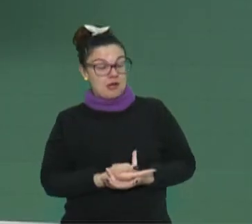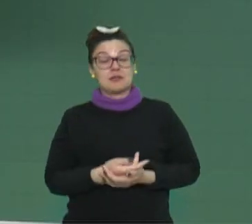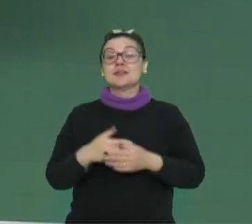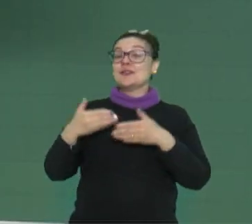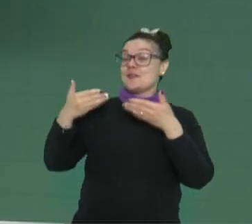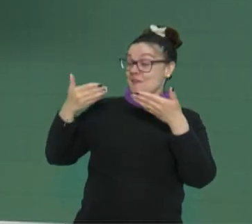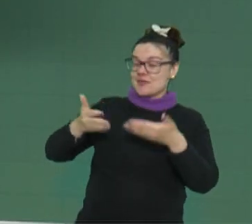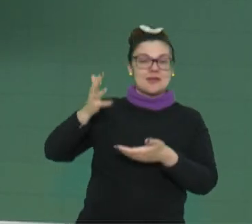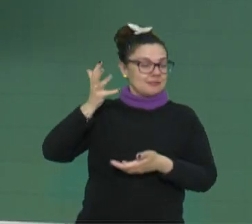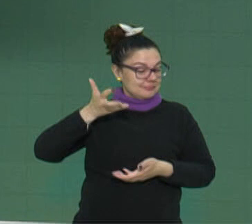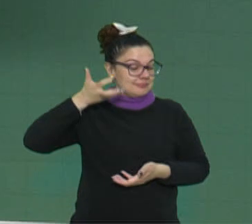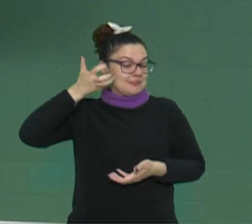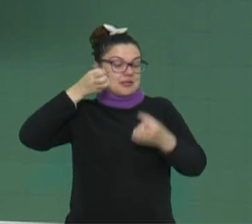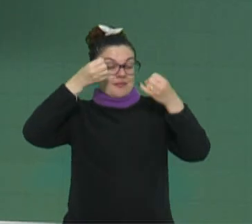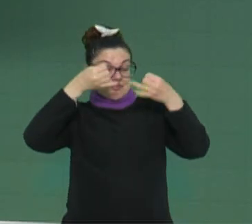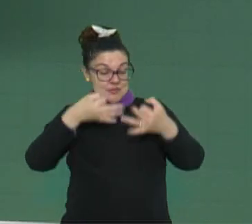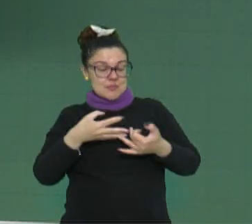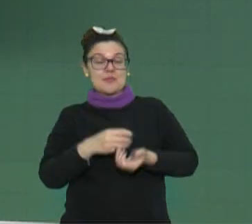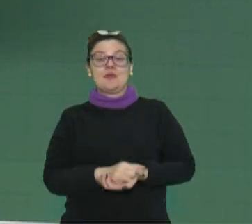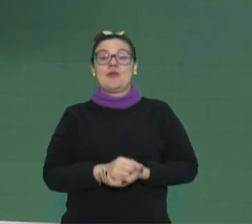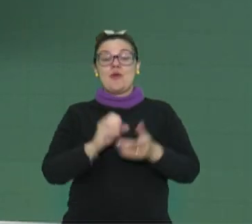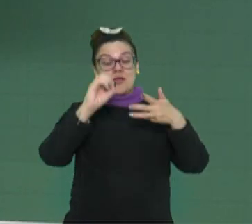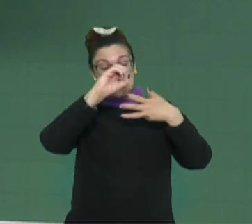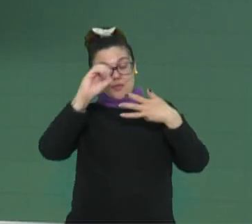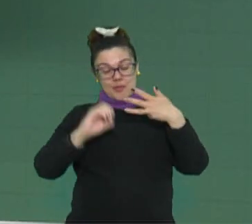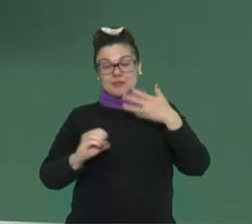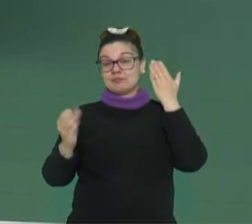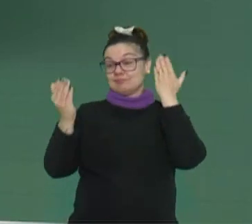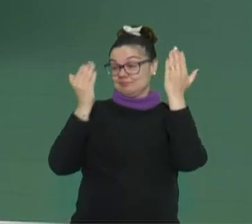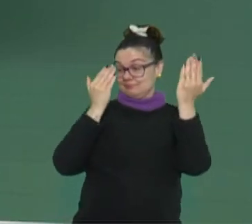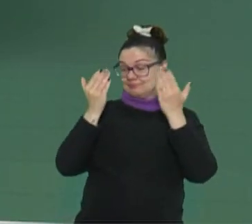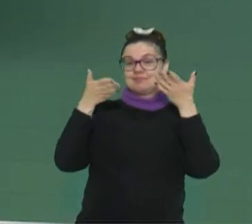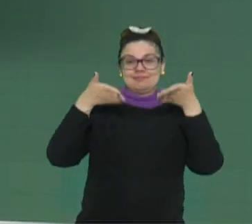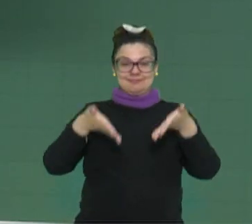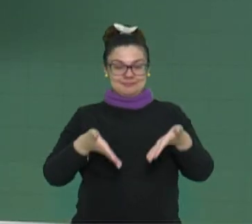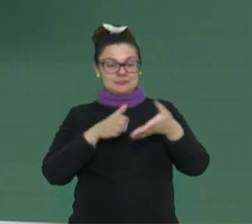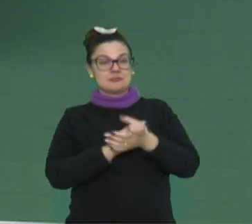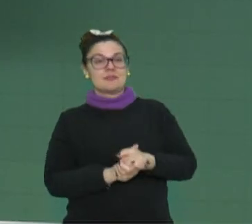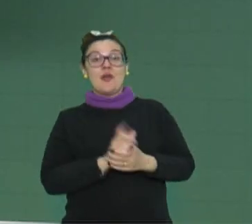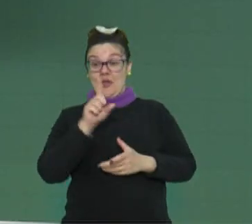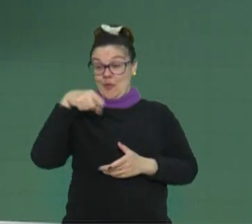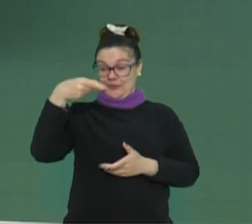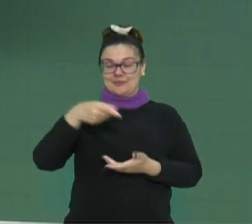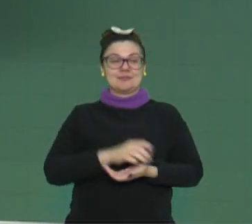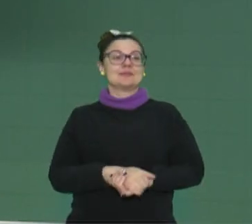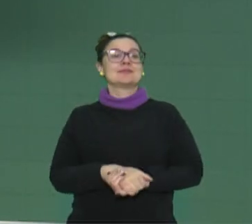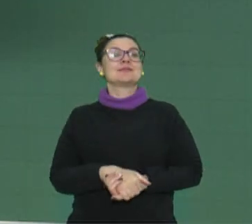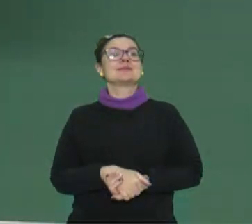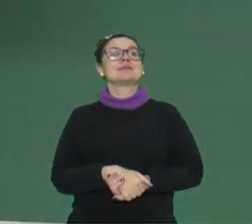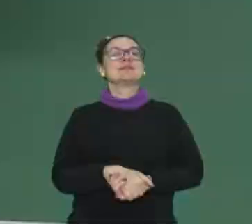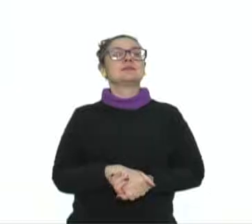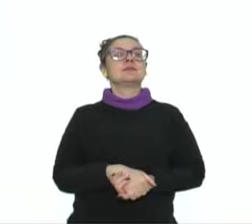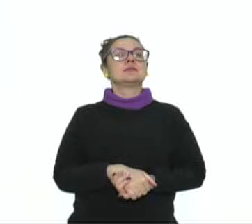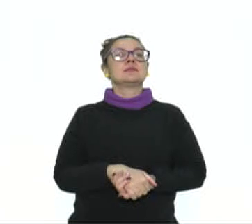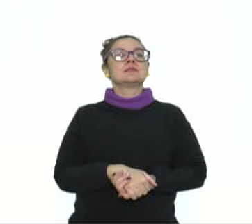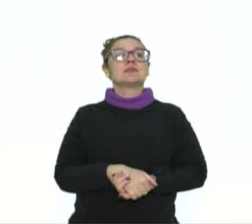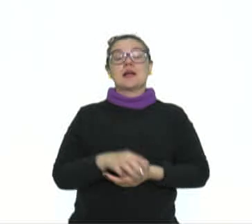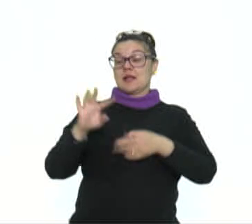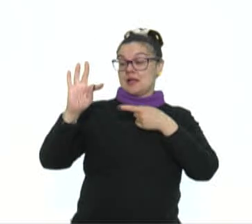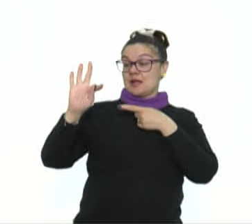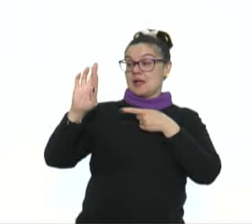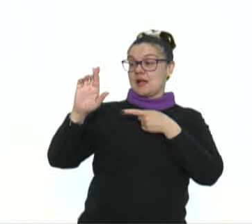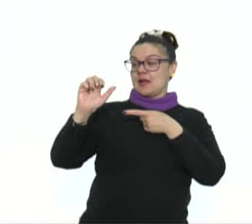Mafalda trouxe ali, o que o Enem quis que nós refletíssemos nessa questão, ok? Vamos ver a próxima. Trasímaco